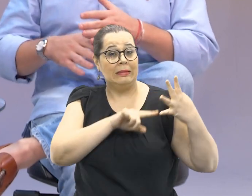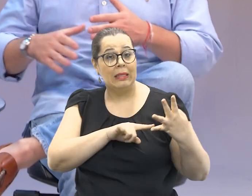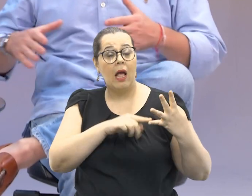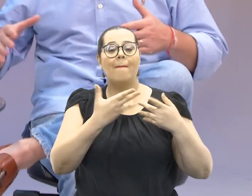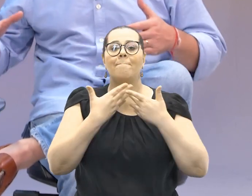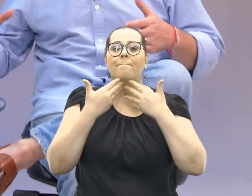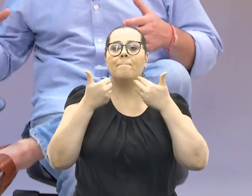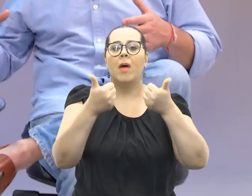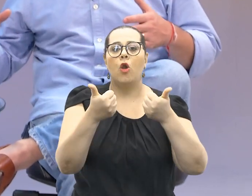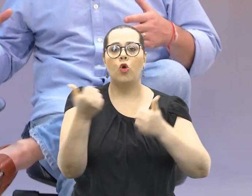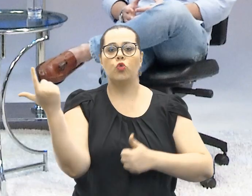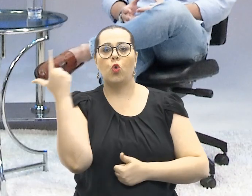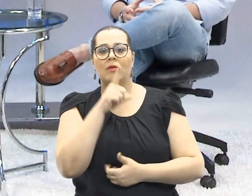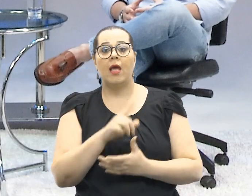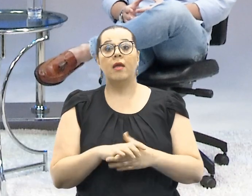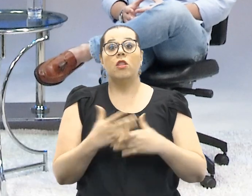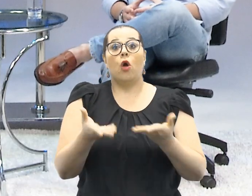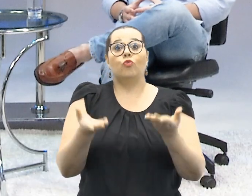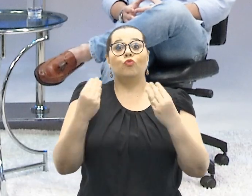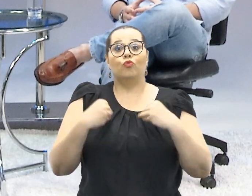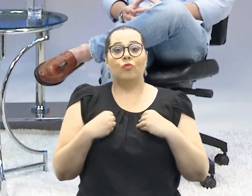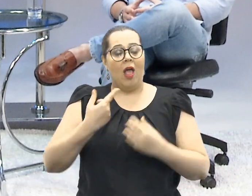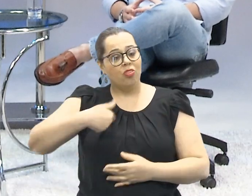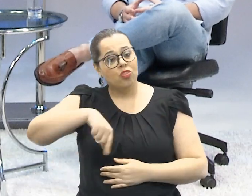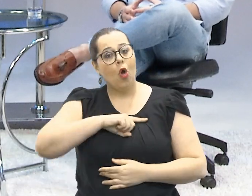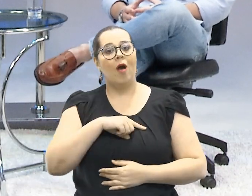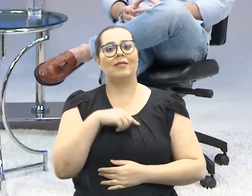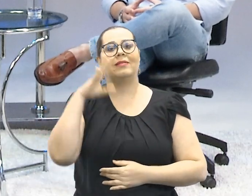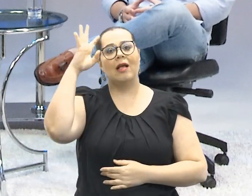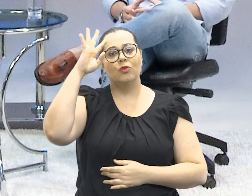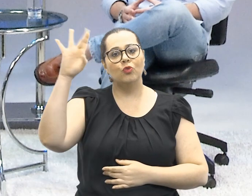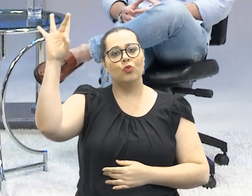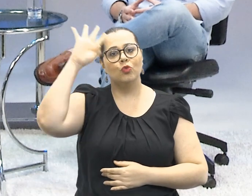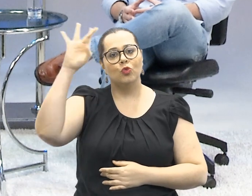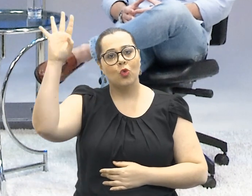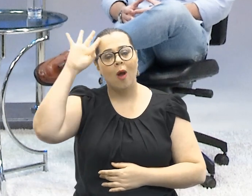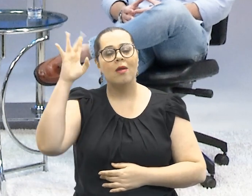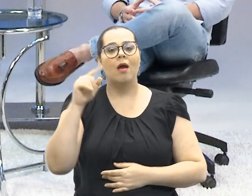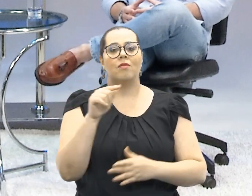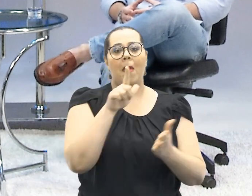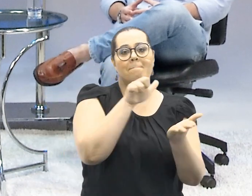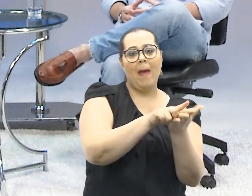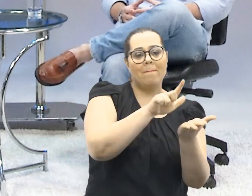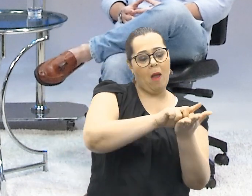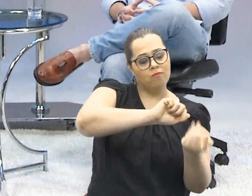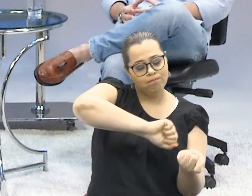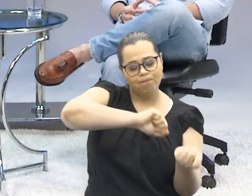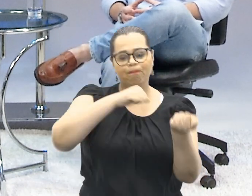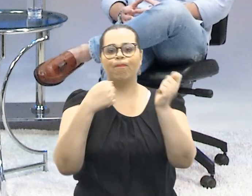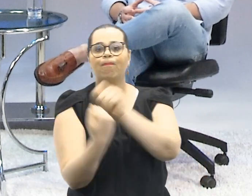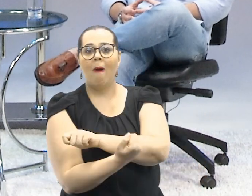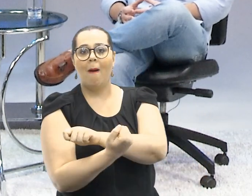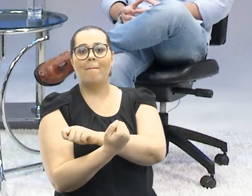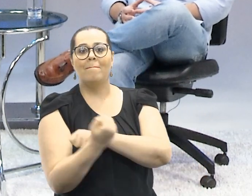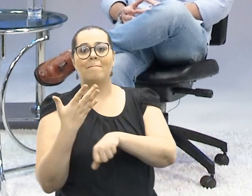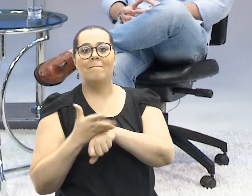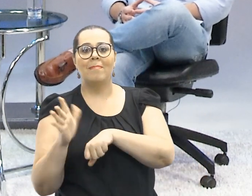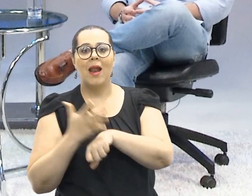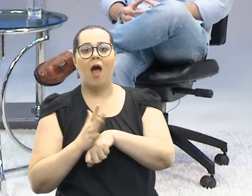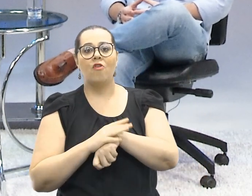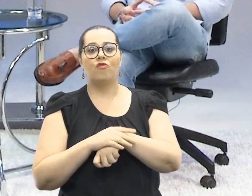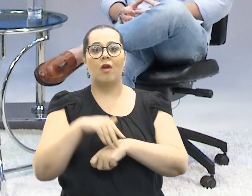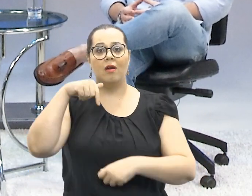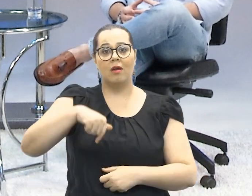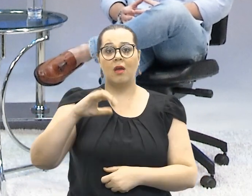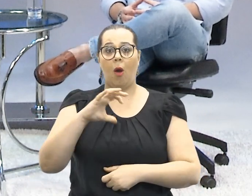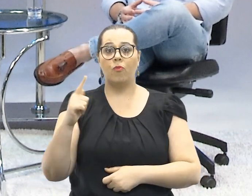uma série de melhorias e a gente está sonhando dele estar em prática. Sair do papel e ir para a prática e Campo Grande poder visualizar